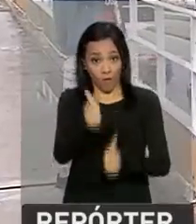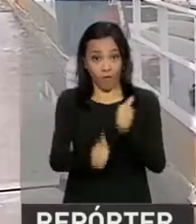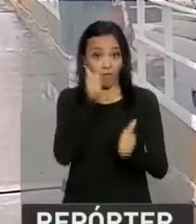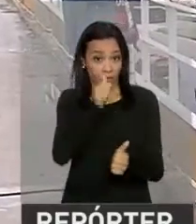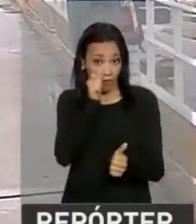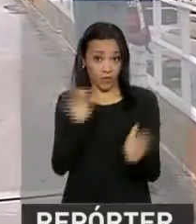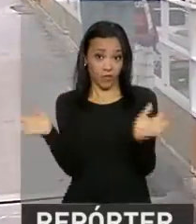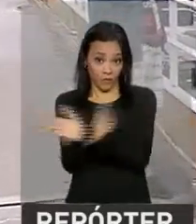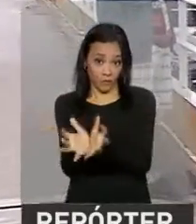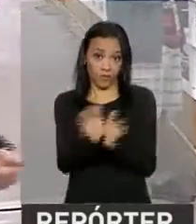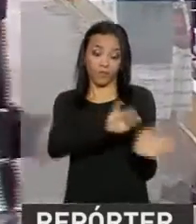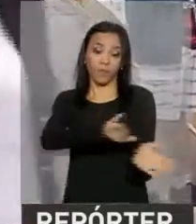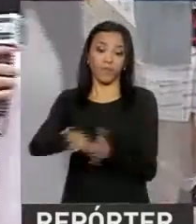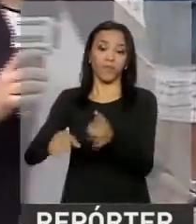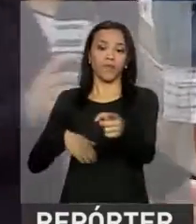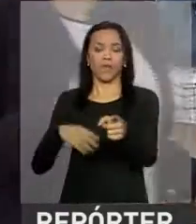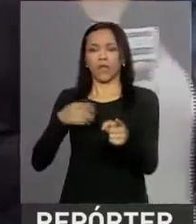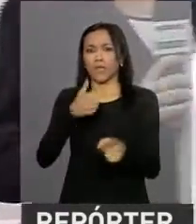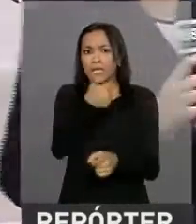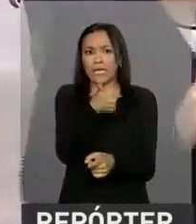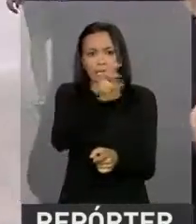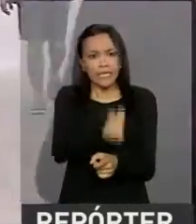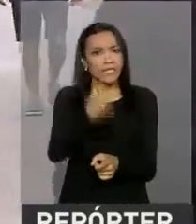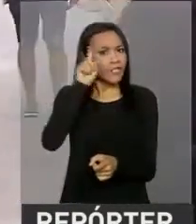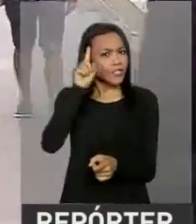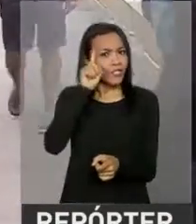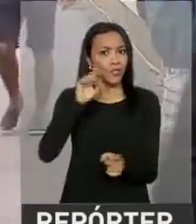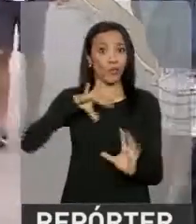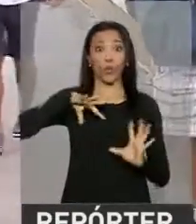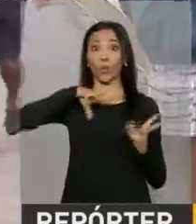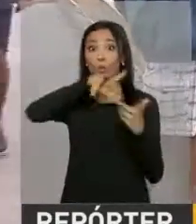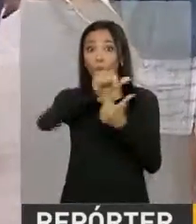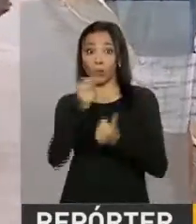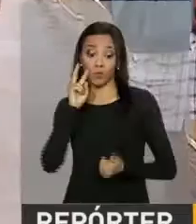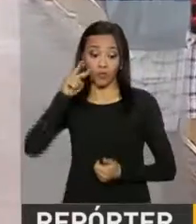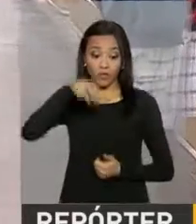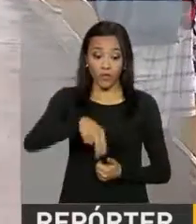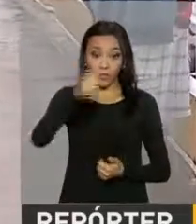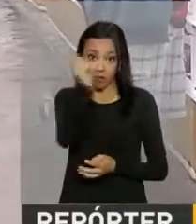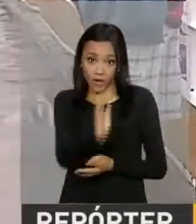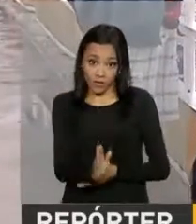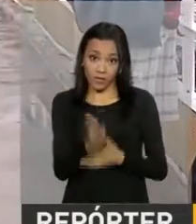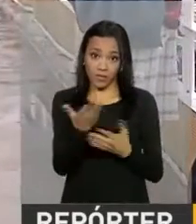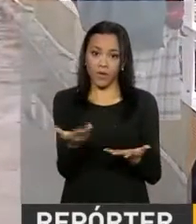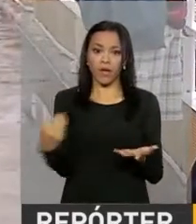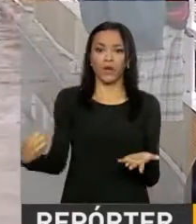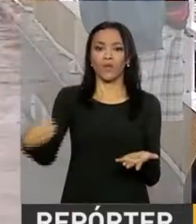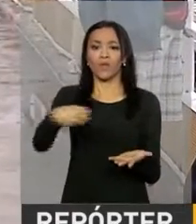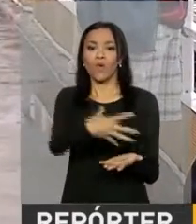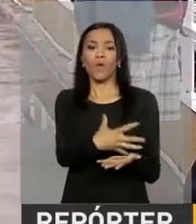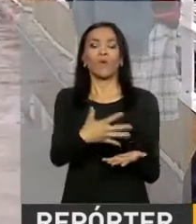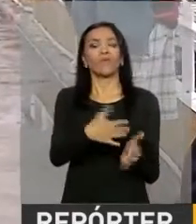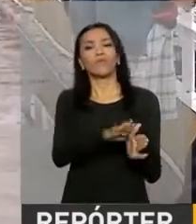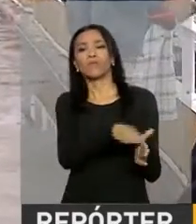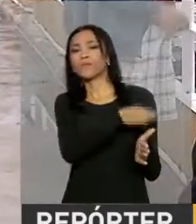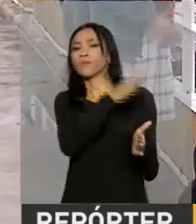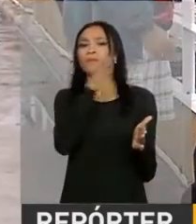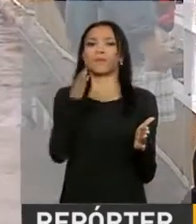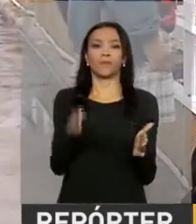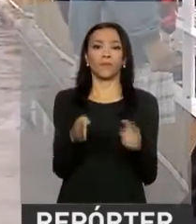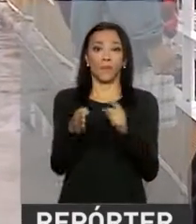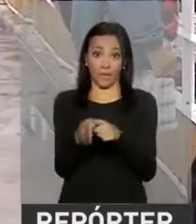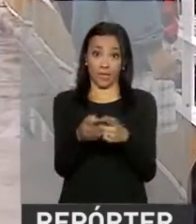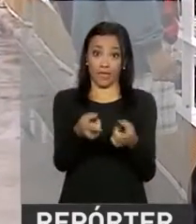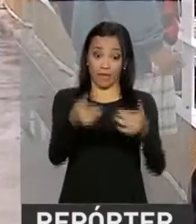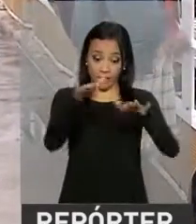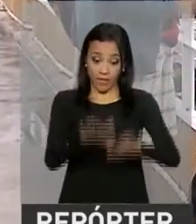de 15 dias em que o mundo viu e ouviu falar do Brasil. Agora um novo ciclo começa. Um legado